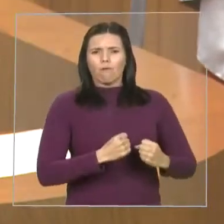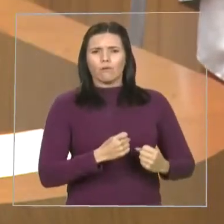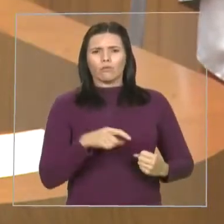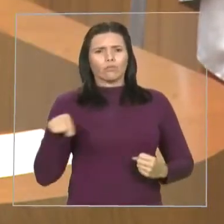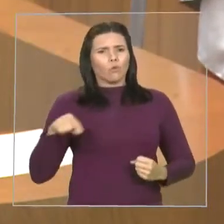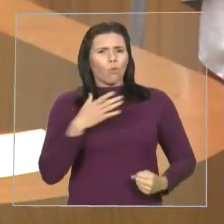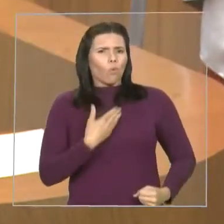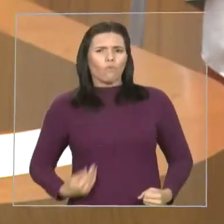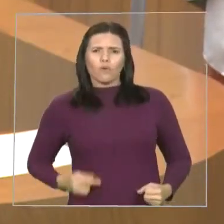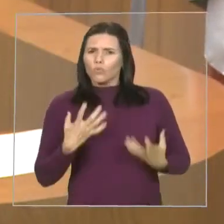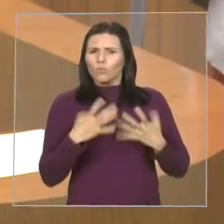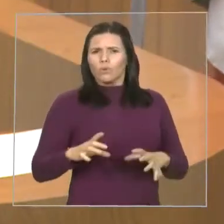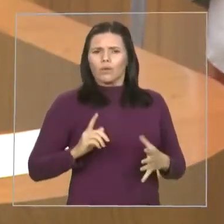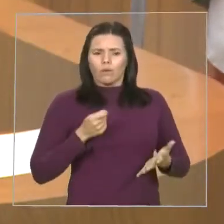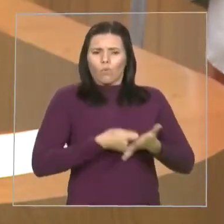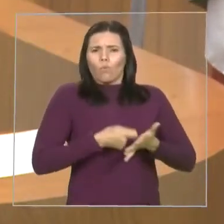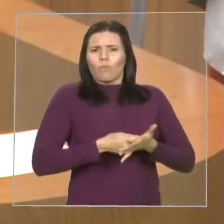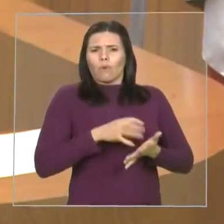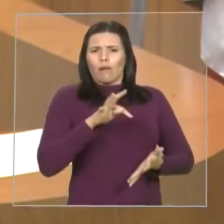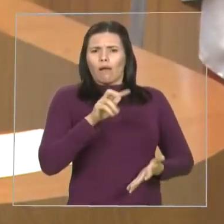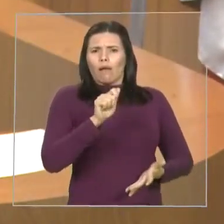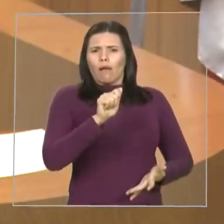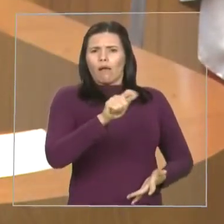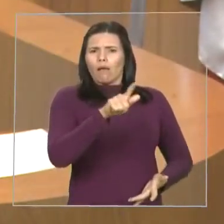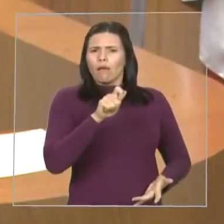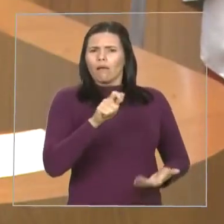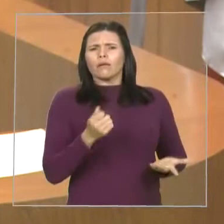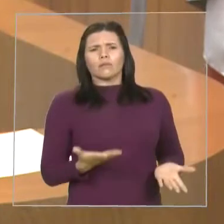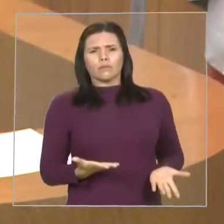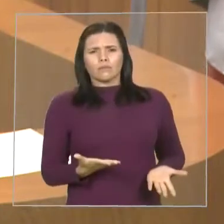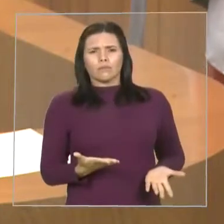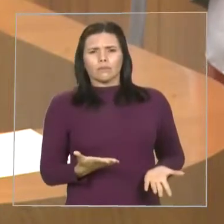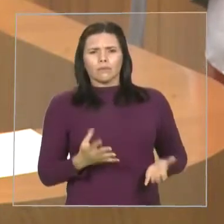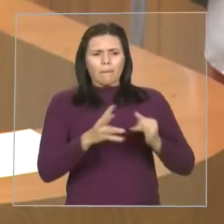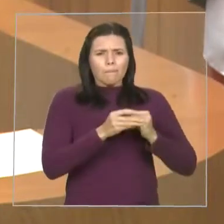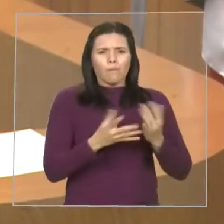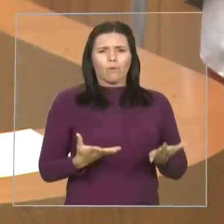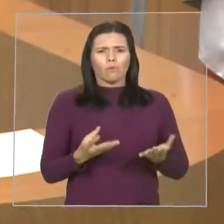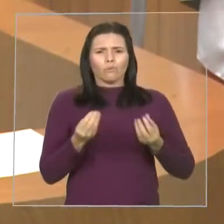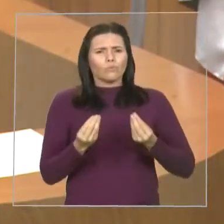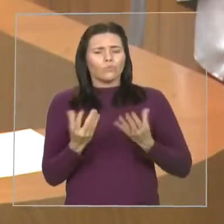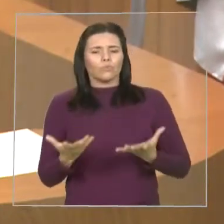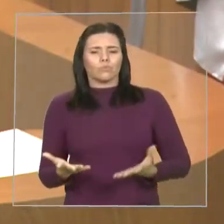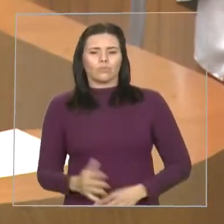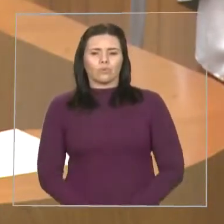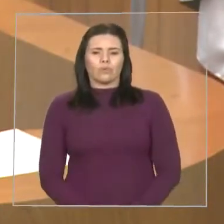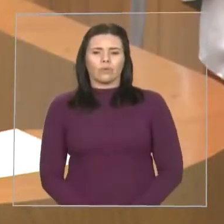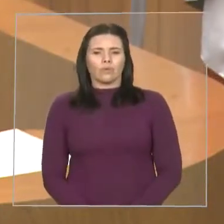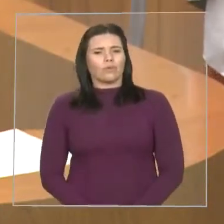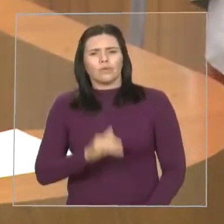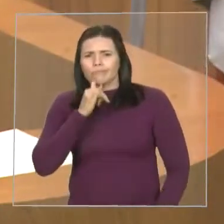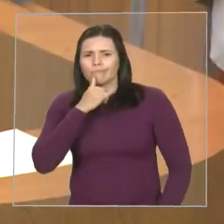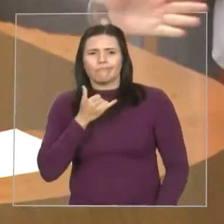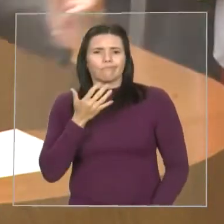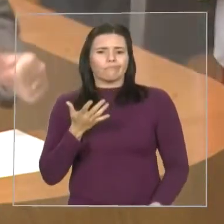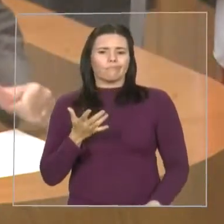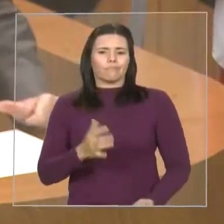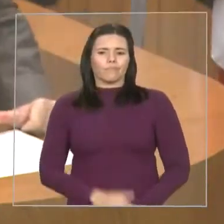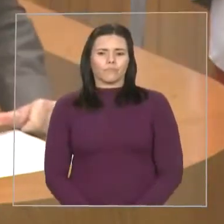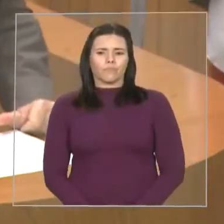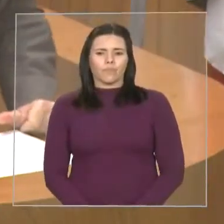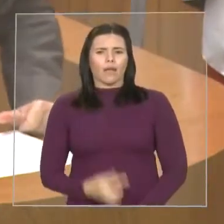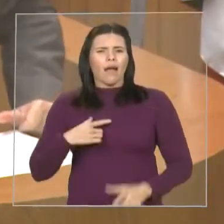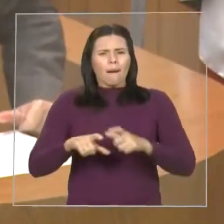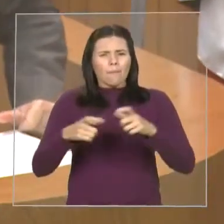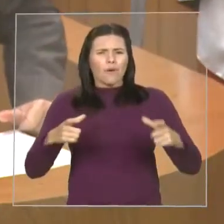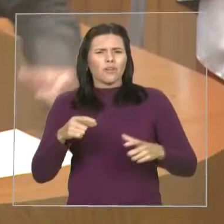lamento profundamente. A Vale esteve aqui ao longo do tempo, fazendo suas ponderações aqui, eu acho que não convenceu, porque a maioria dos deputados votou